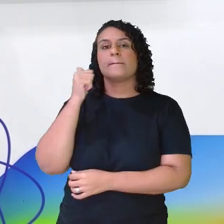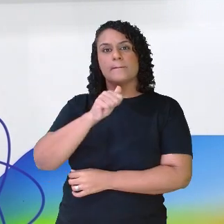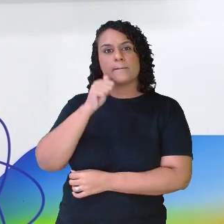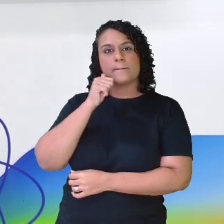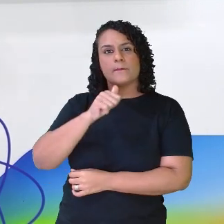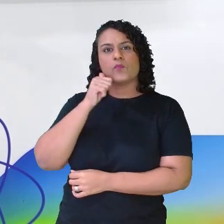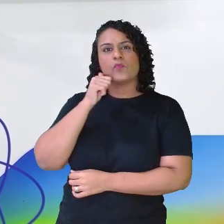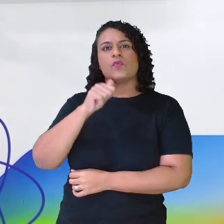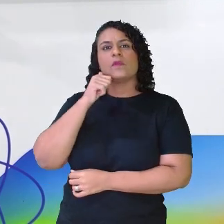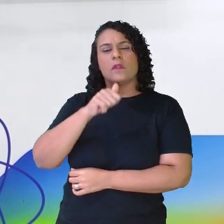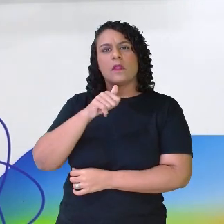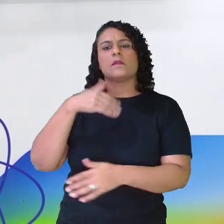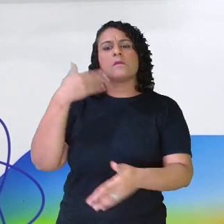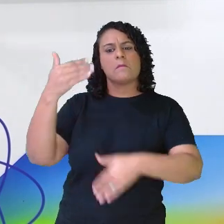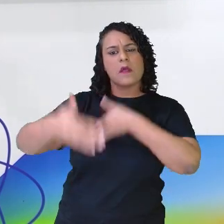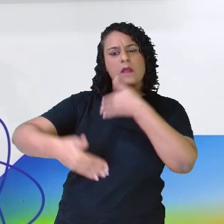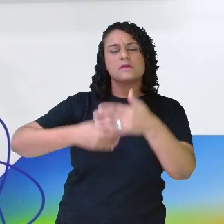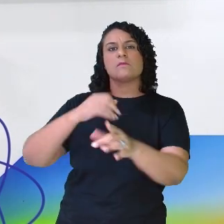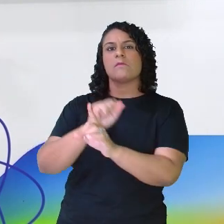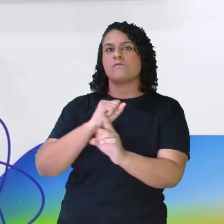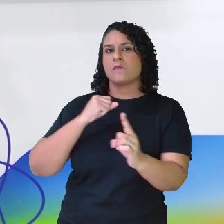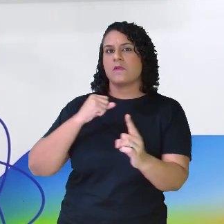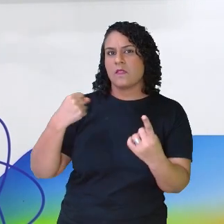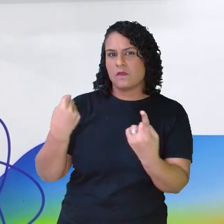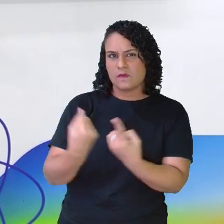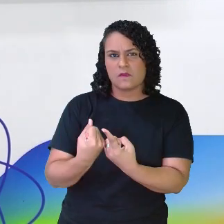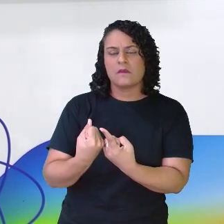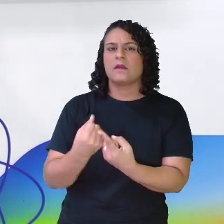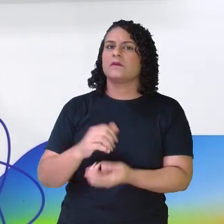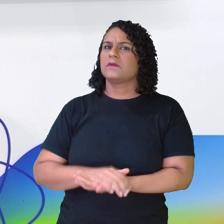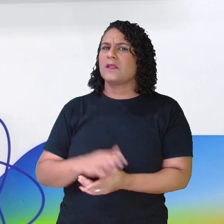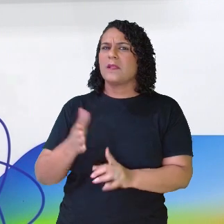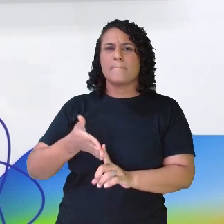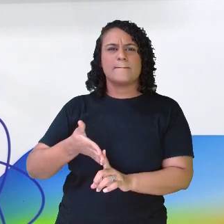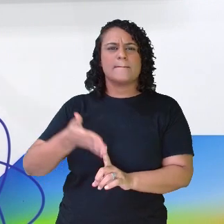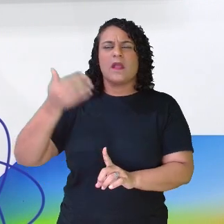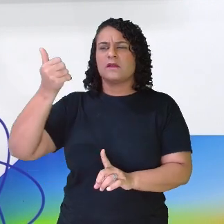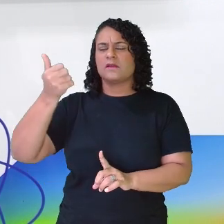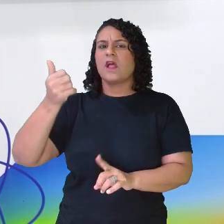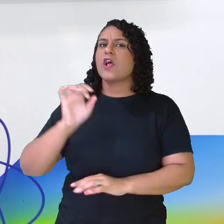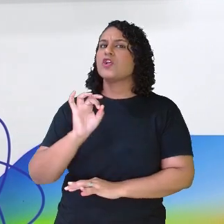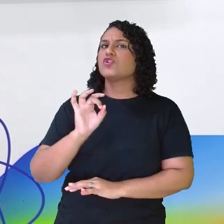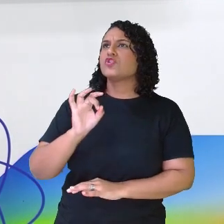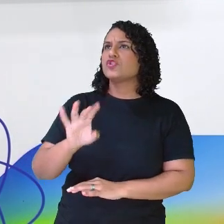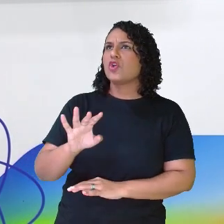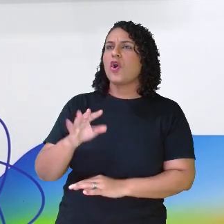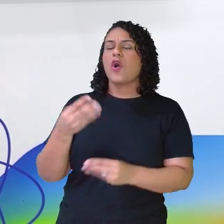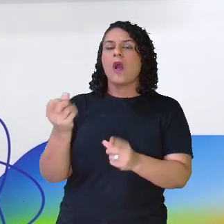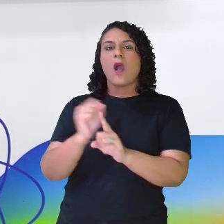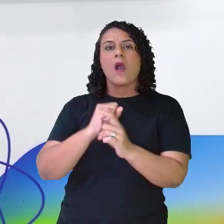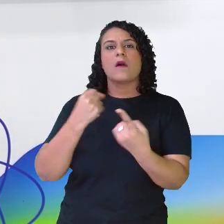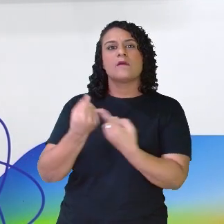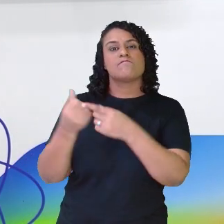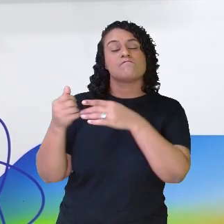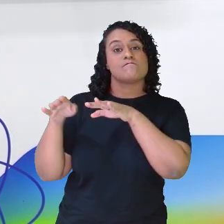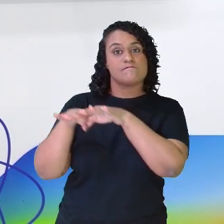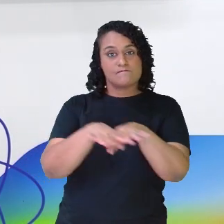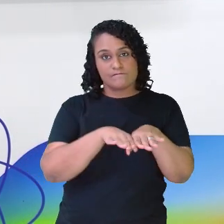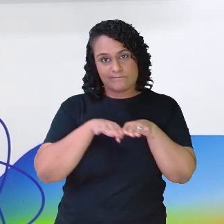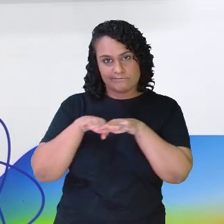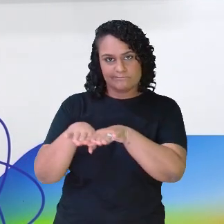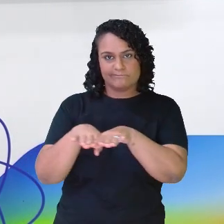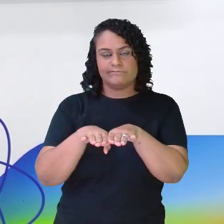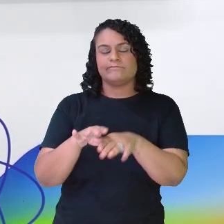da sociedade e isso é benéfico para a gente. A gente só tem a ganhar, deixar essa sociedade mais igual. Eu estou